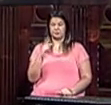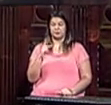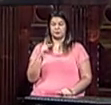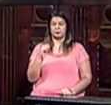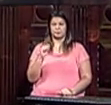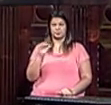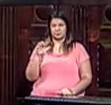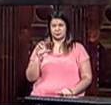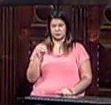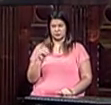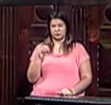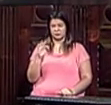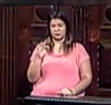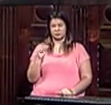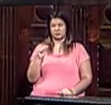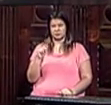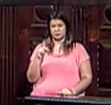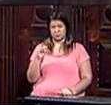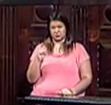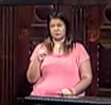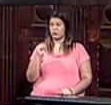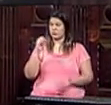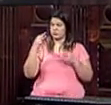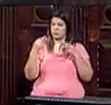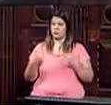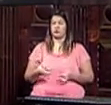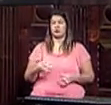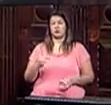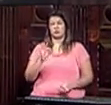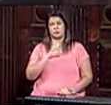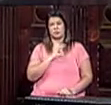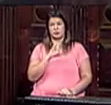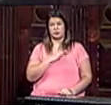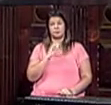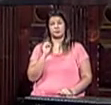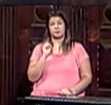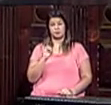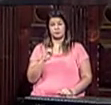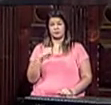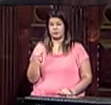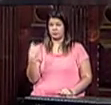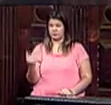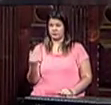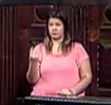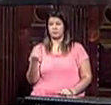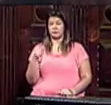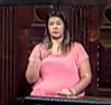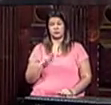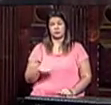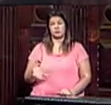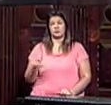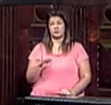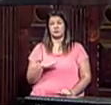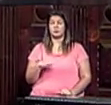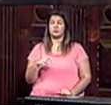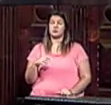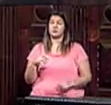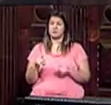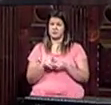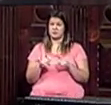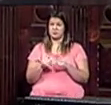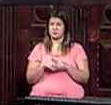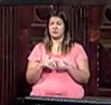a justiça dos policiais. Se de um lado as transgressões disciplinares e os atos